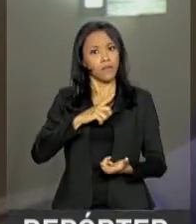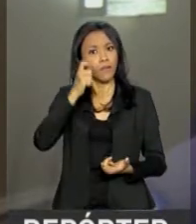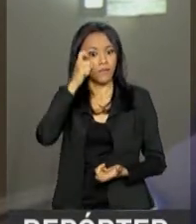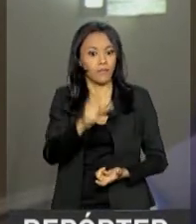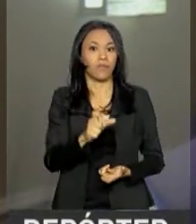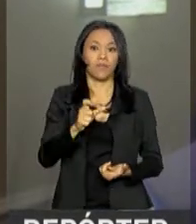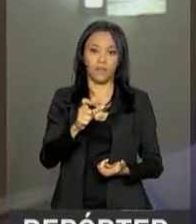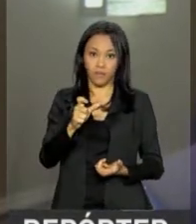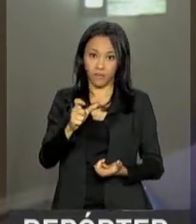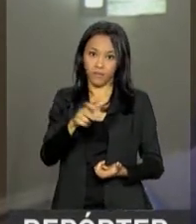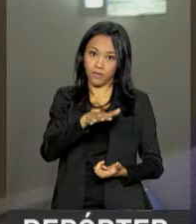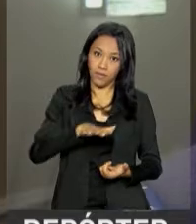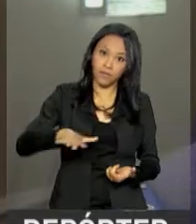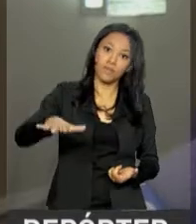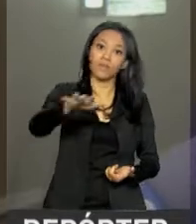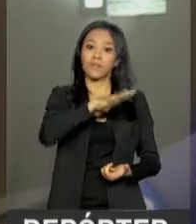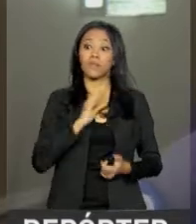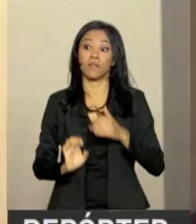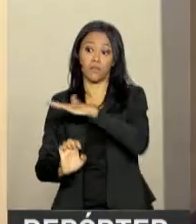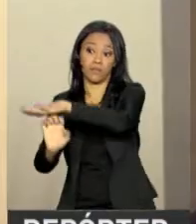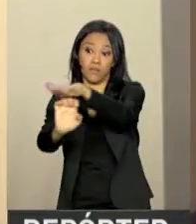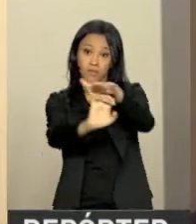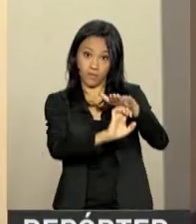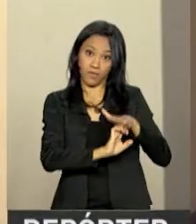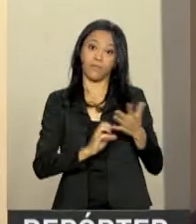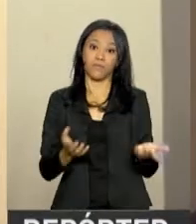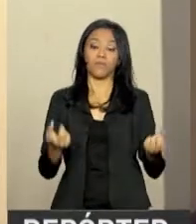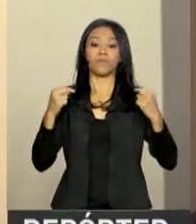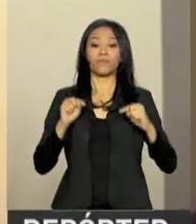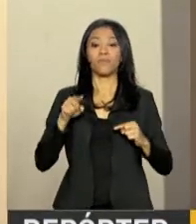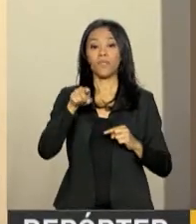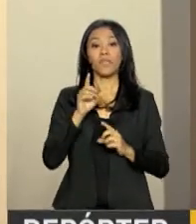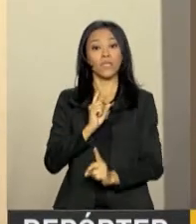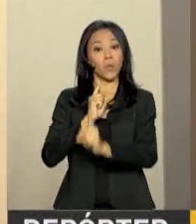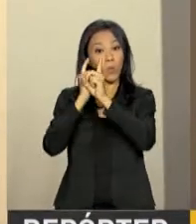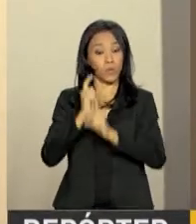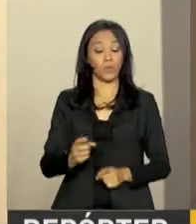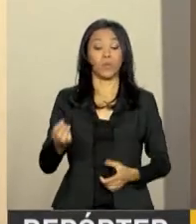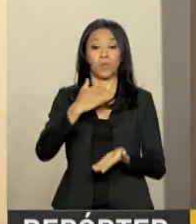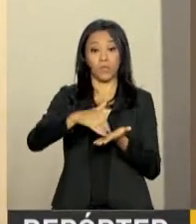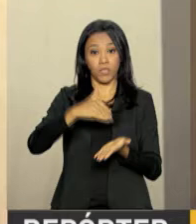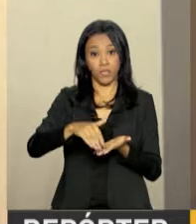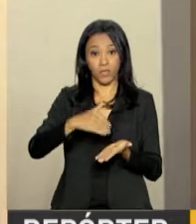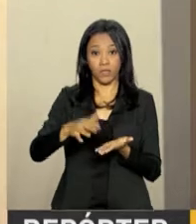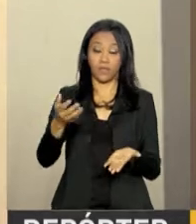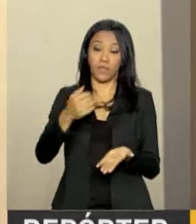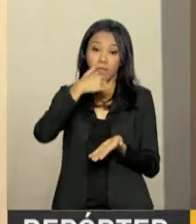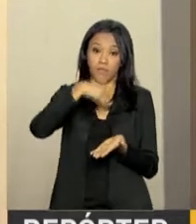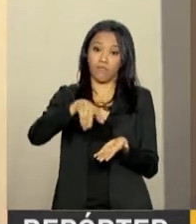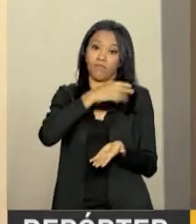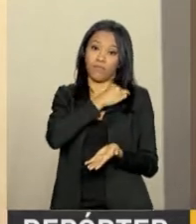muito grande dos companhias investir durante o evento o ministro da secretaria geral da presidência da república moreira franco